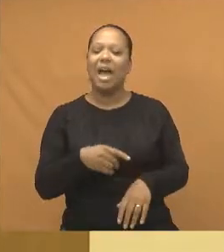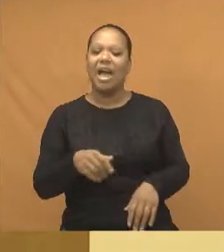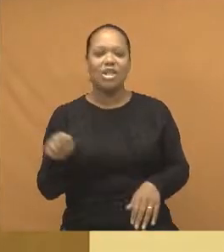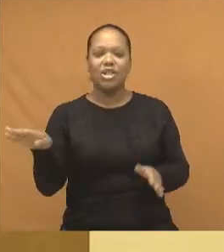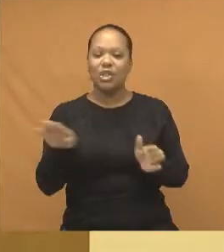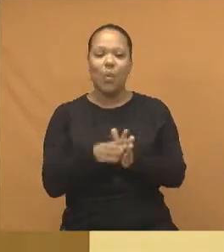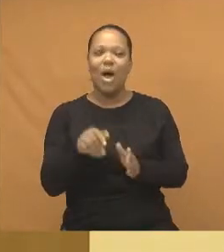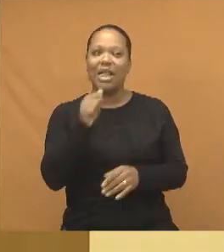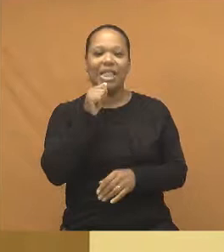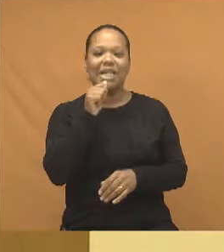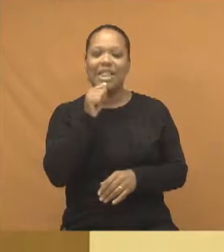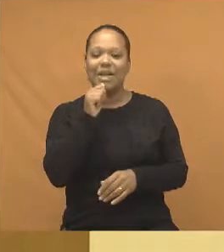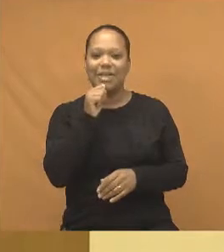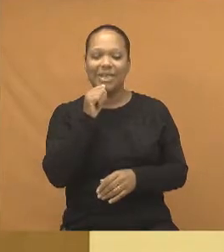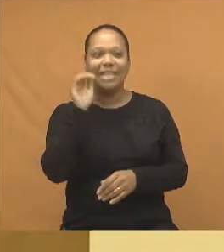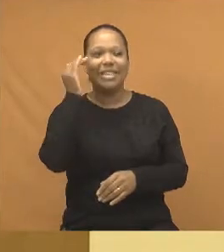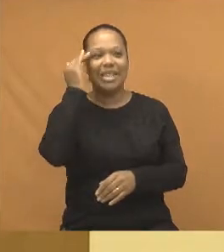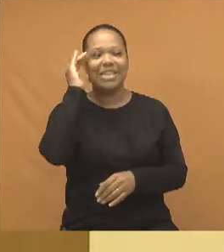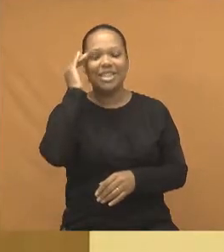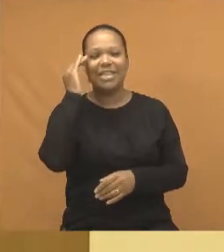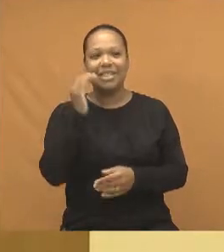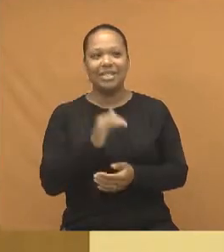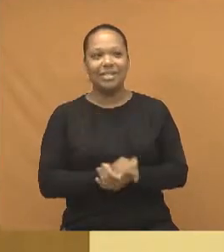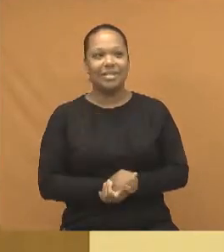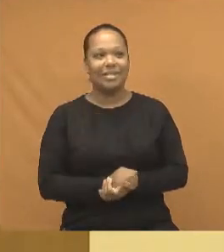ainda? Entendi.